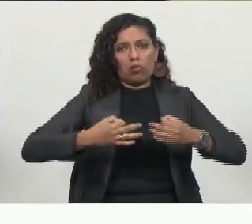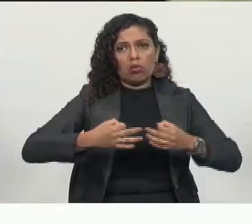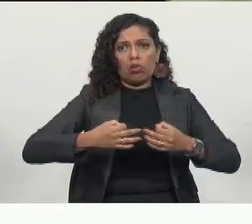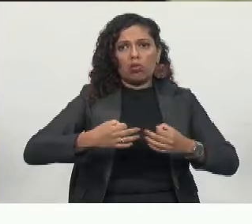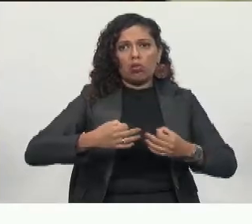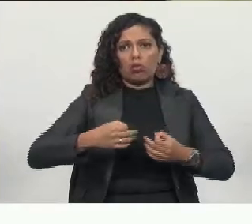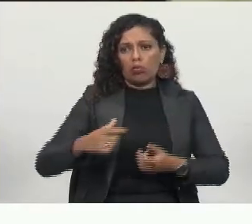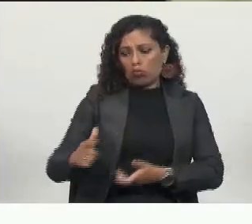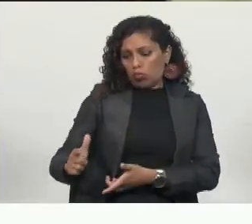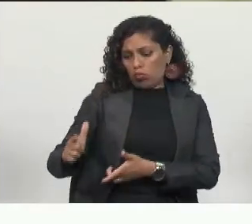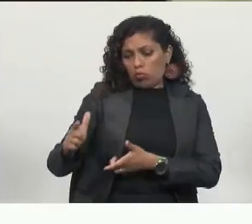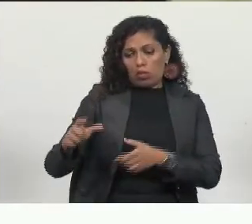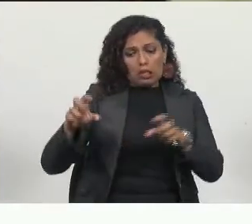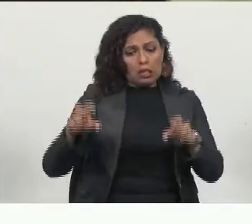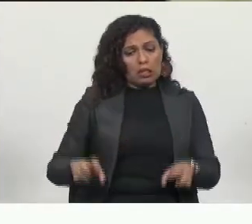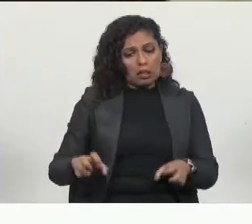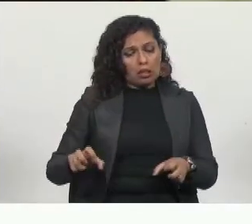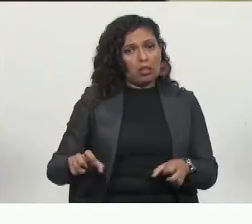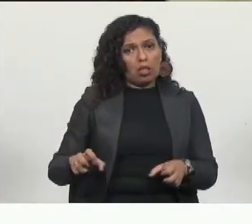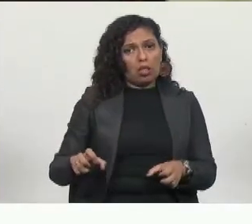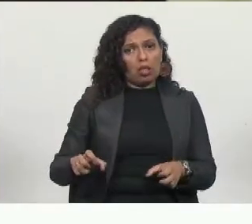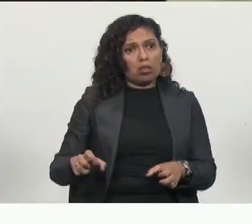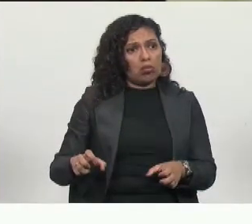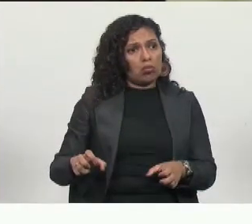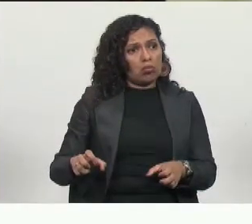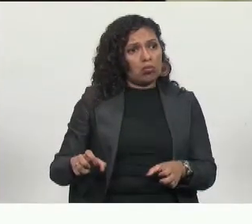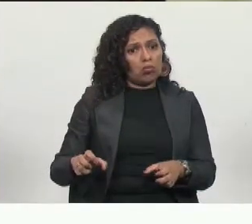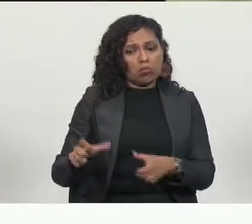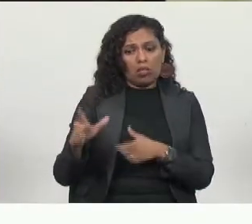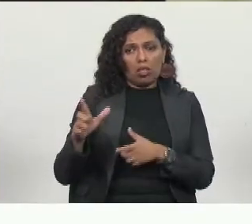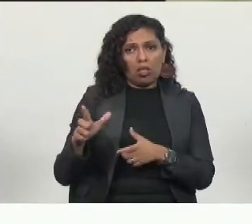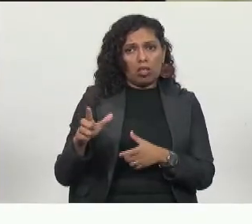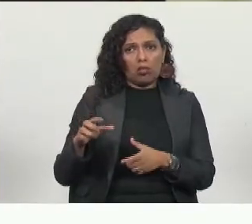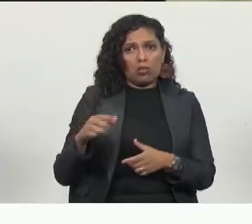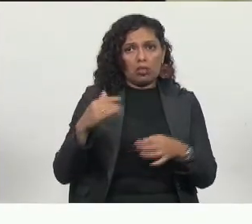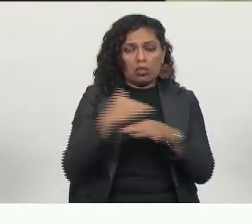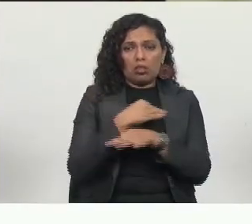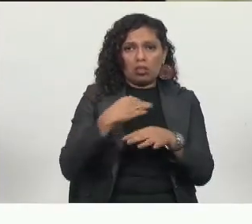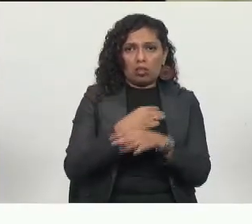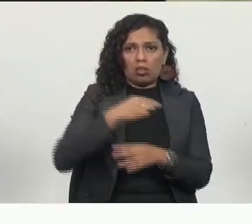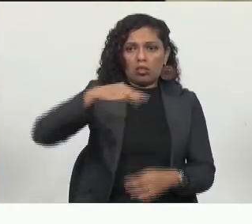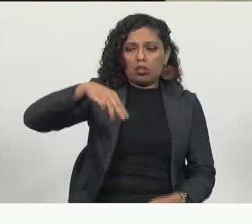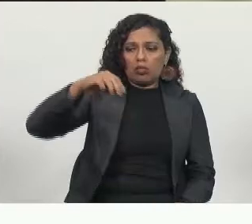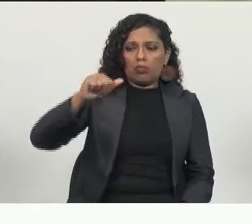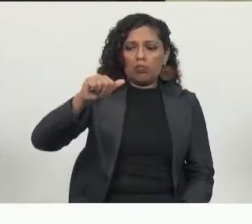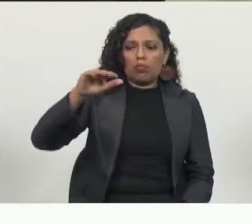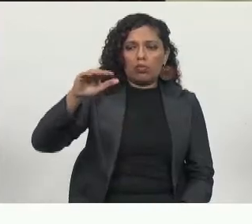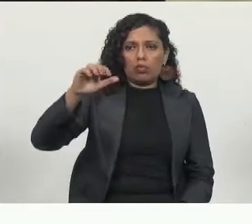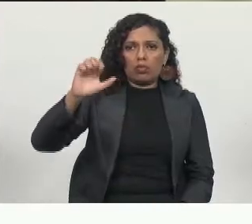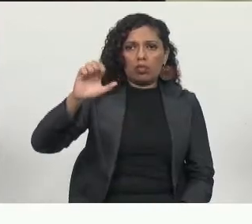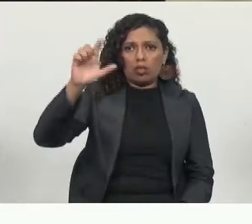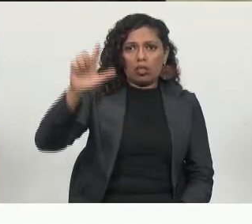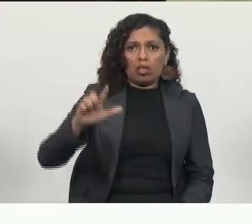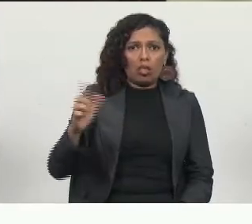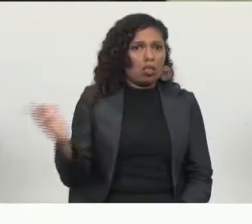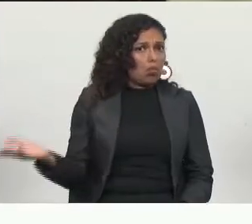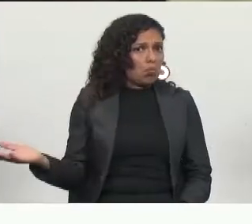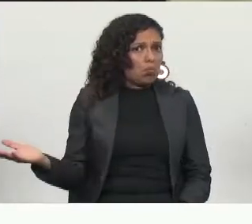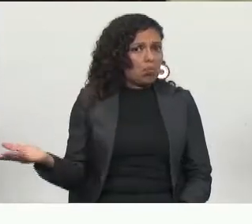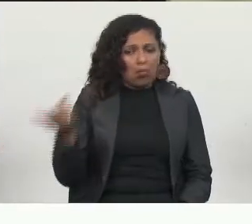Não sei como hoje está, mas eu já fiz audiência no próprio Fórum de Macaé. Olha só. Né? Então, eu sou um exemplo